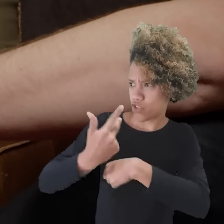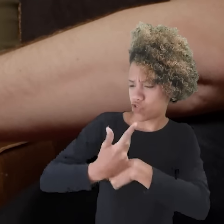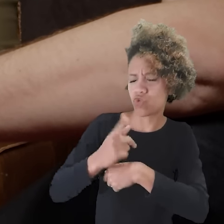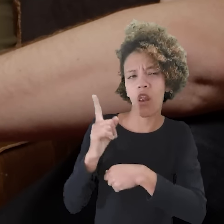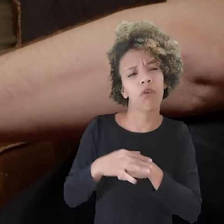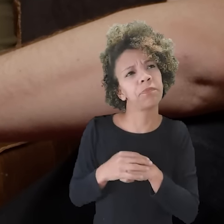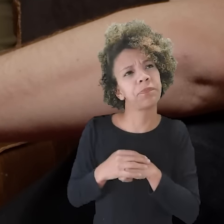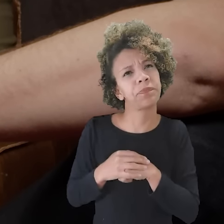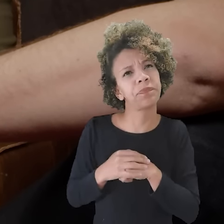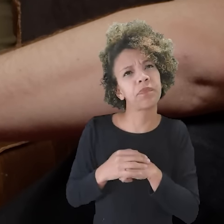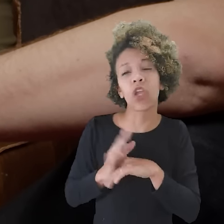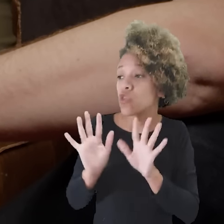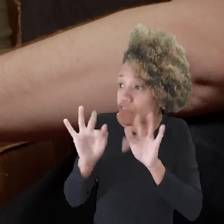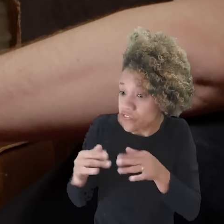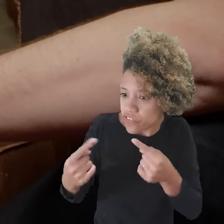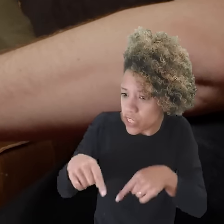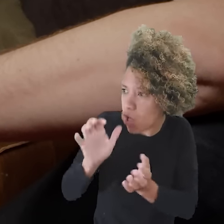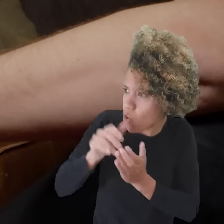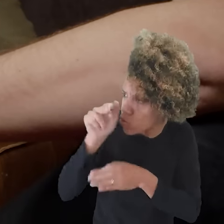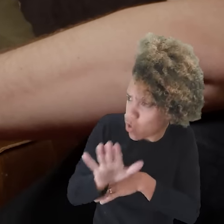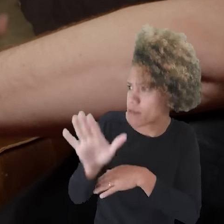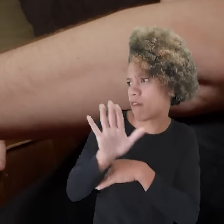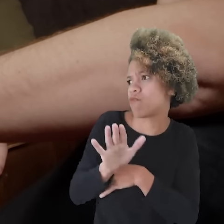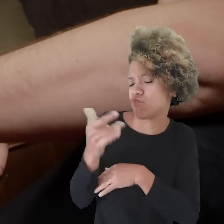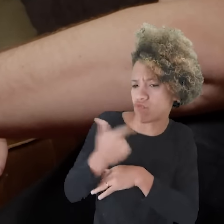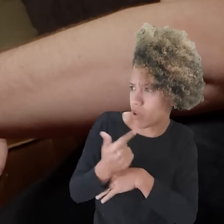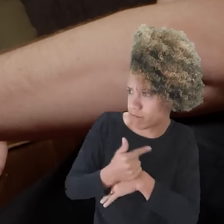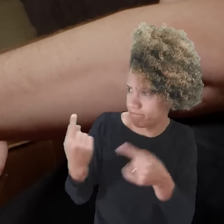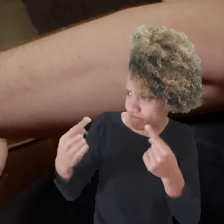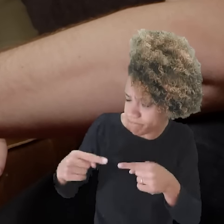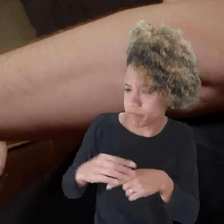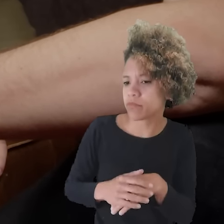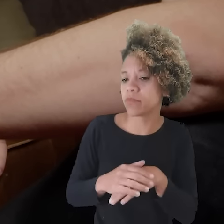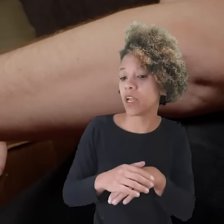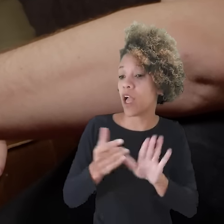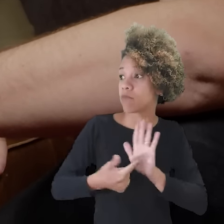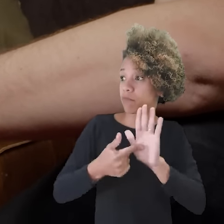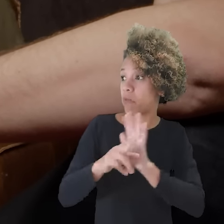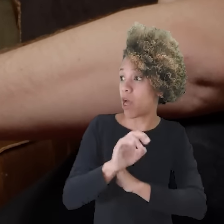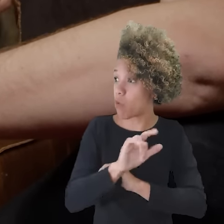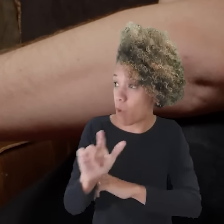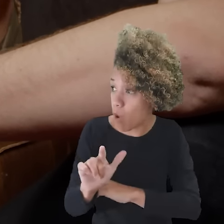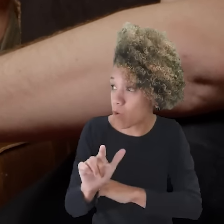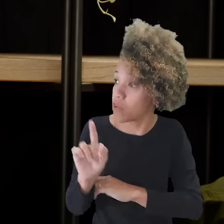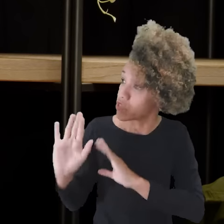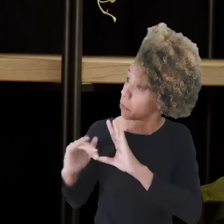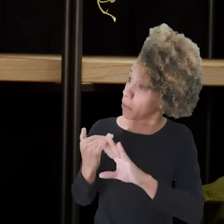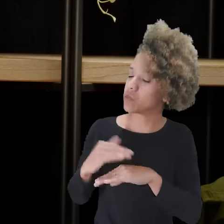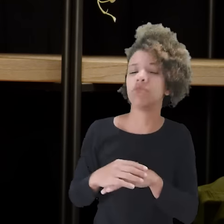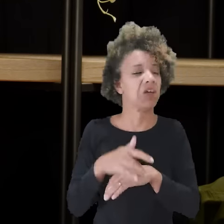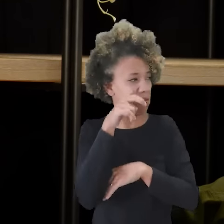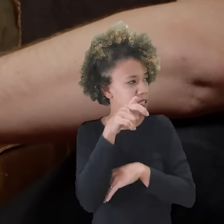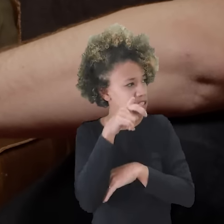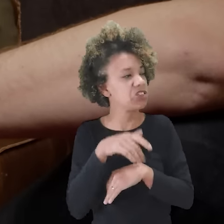na acho que era a final do Nordeste era isso vocês comediantes na final do Nordeste e aí foi transmitido ao vivo pela UOL e tu me mandou uma mensagem